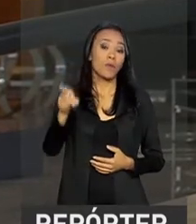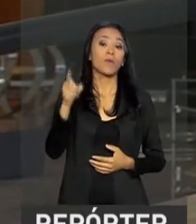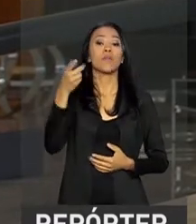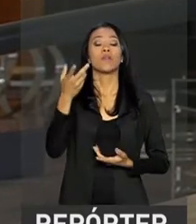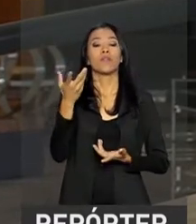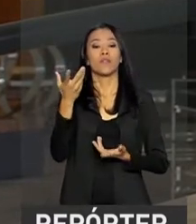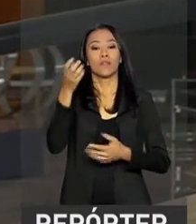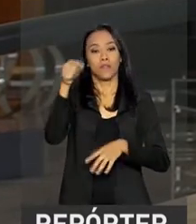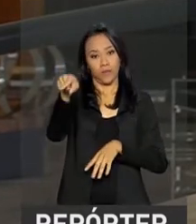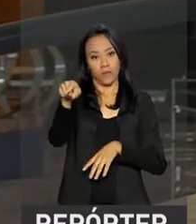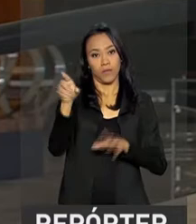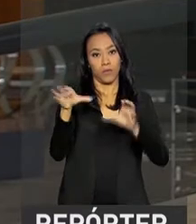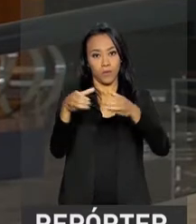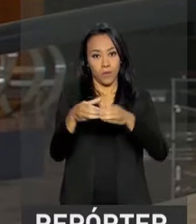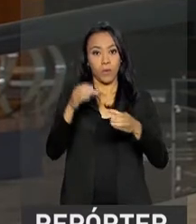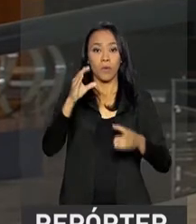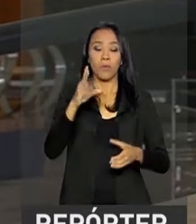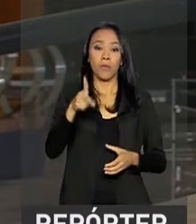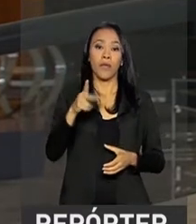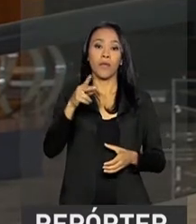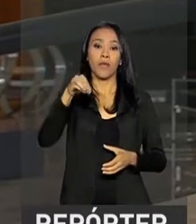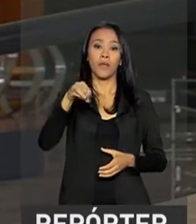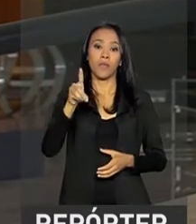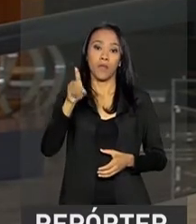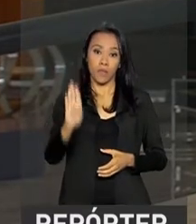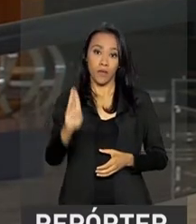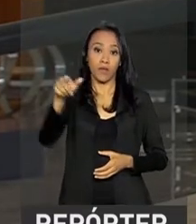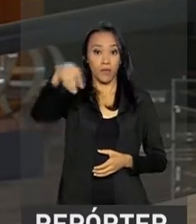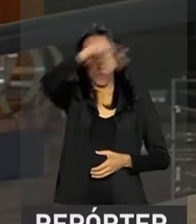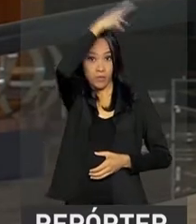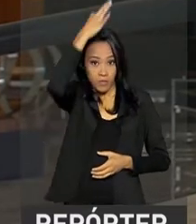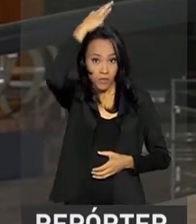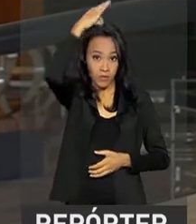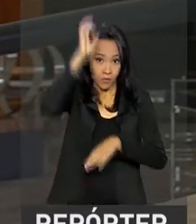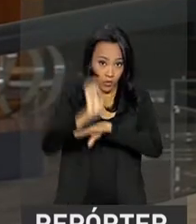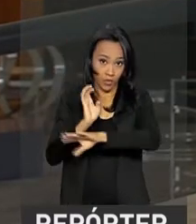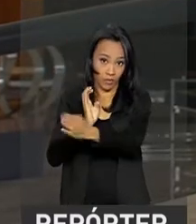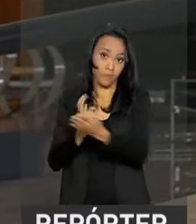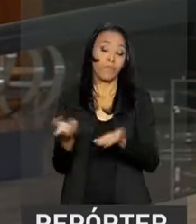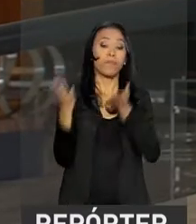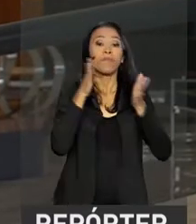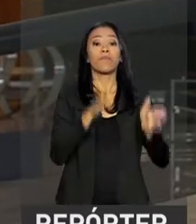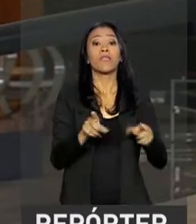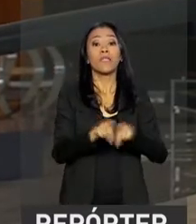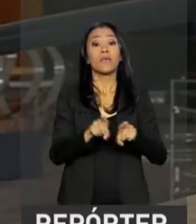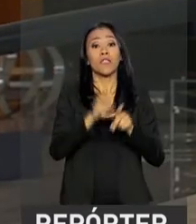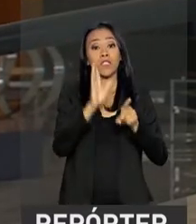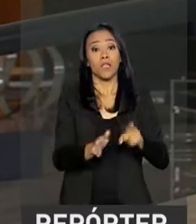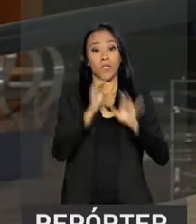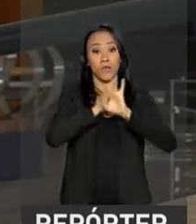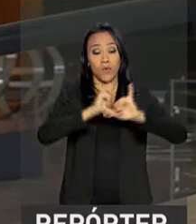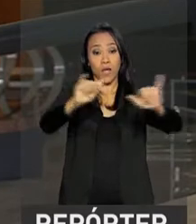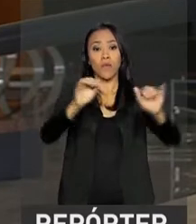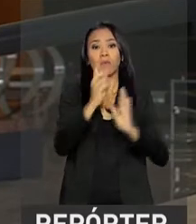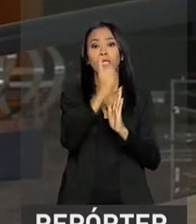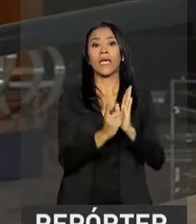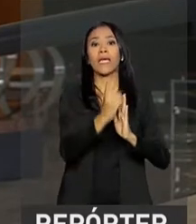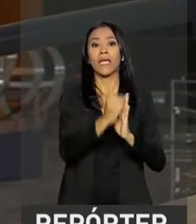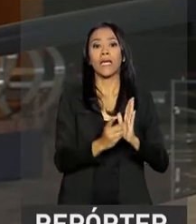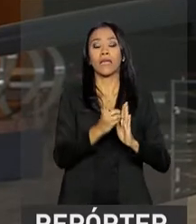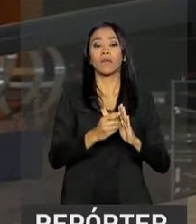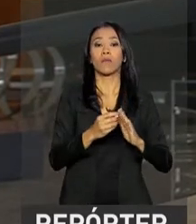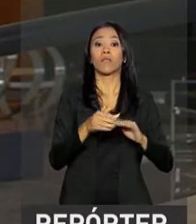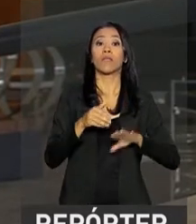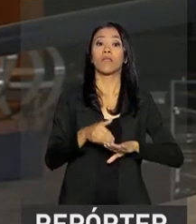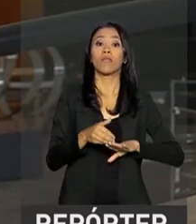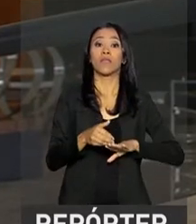e foi publicado na edição de hoje do diário oficial da união um decreto presidencial que afasta quatro vice